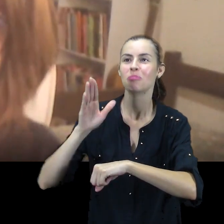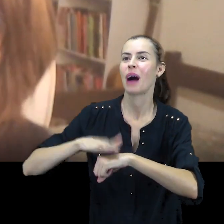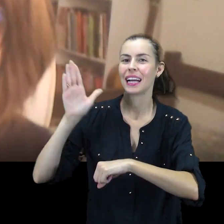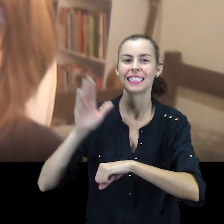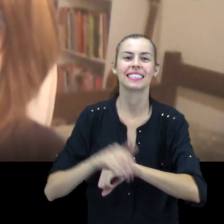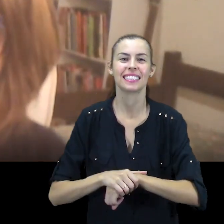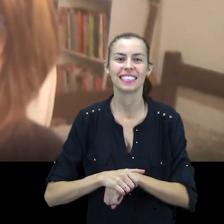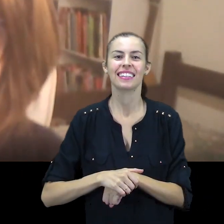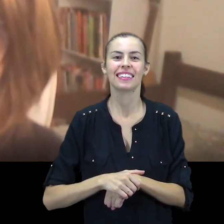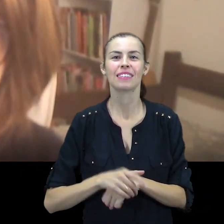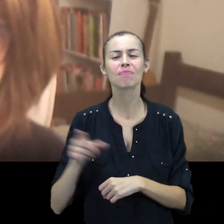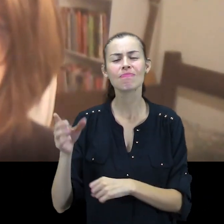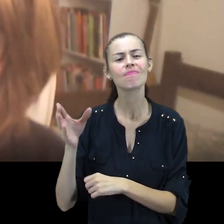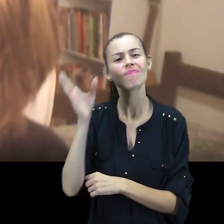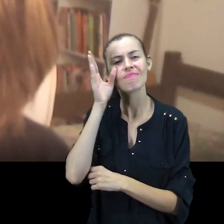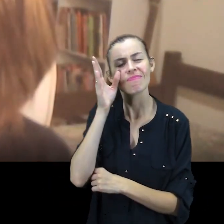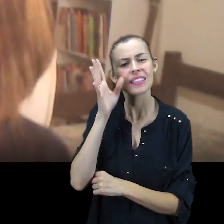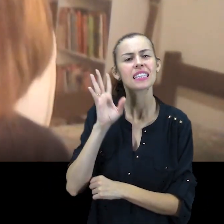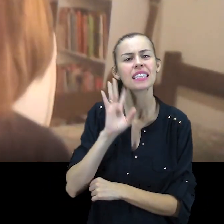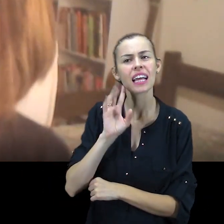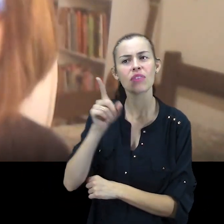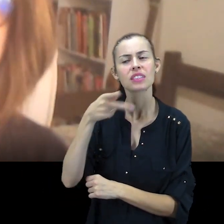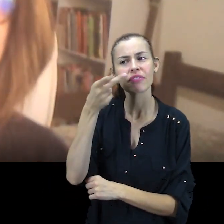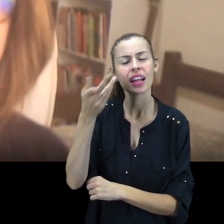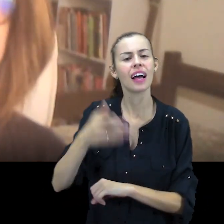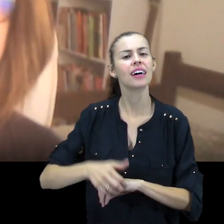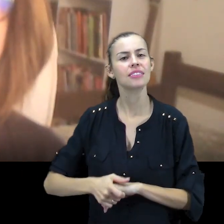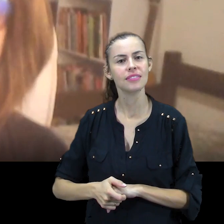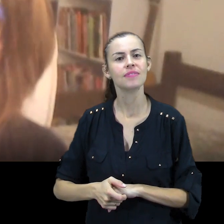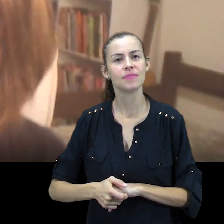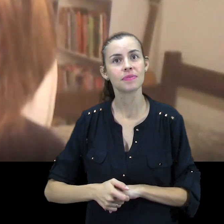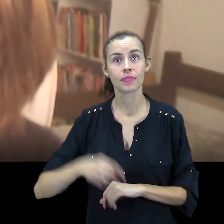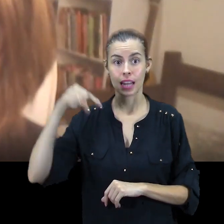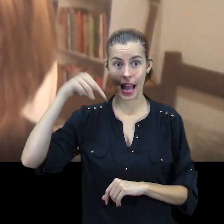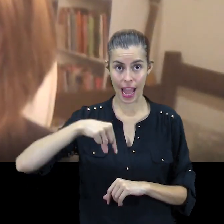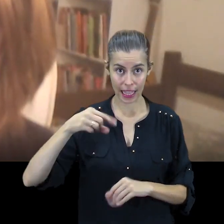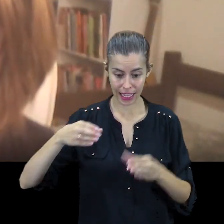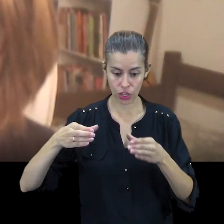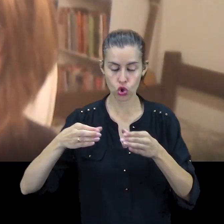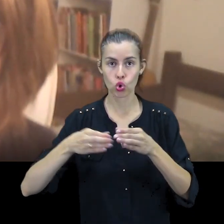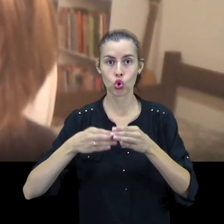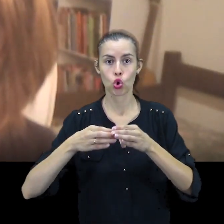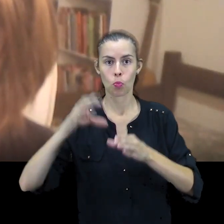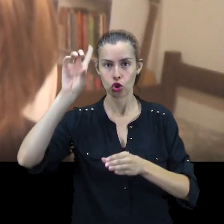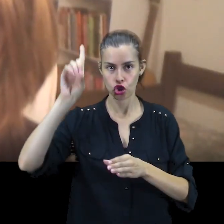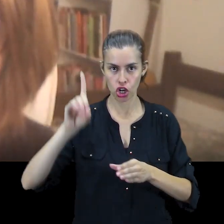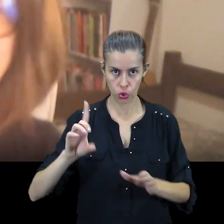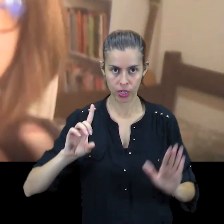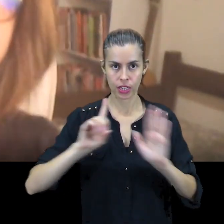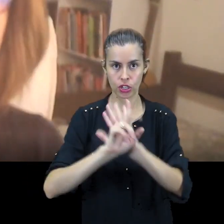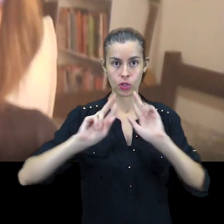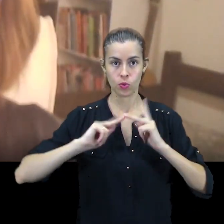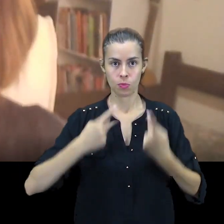e agora eu ocupando a coordenação do Observatório de Direitos Humanos, fico imaginando em termos